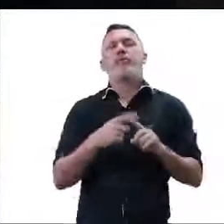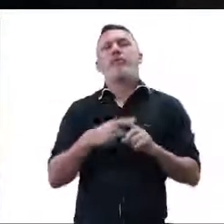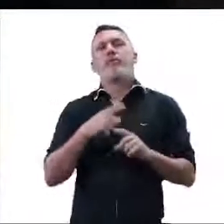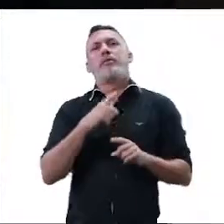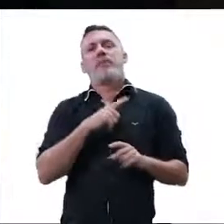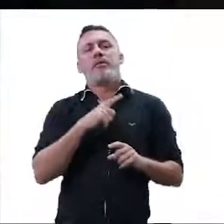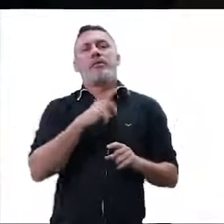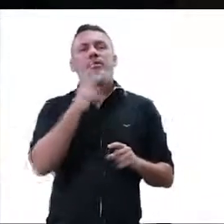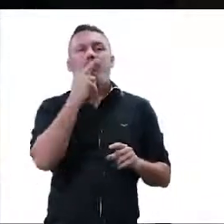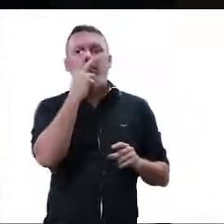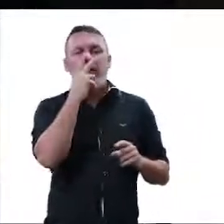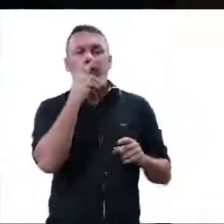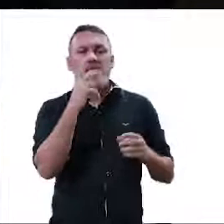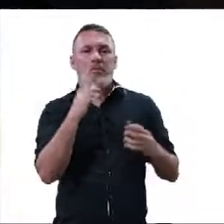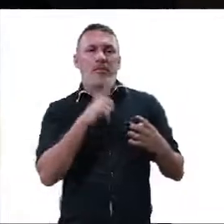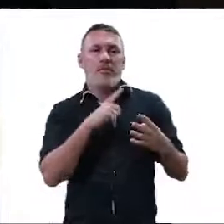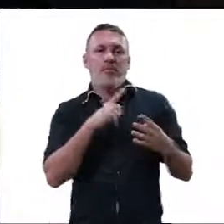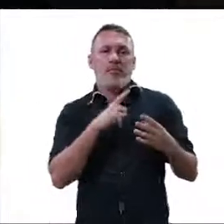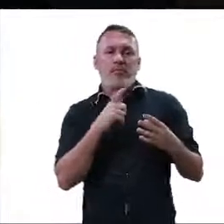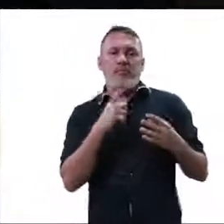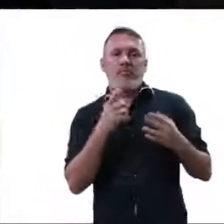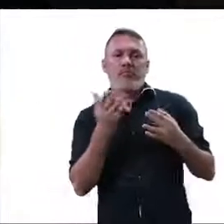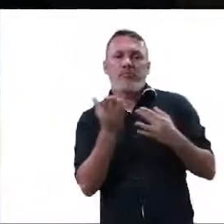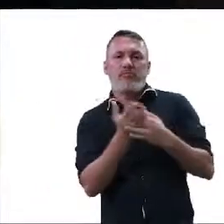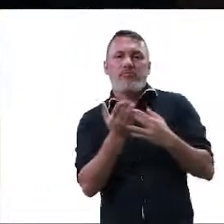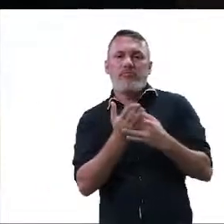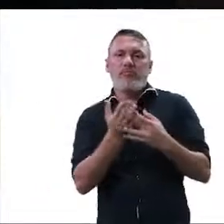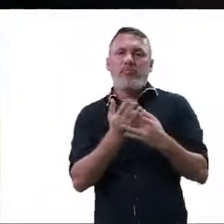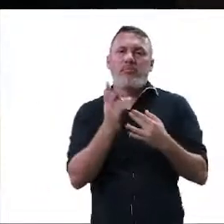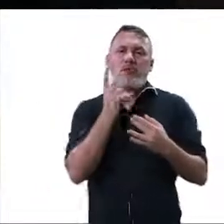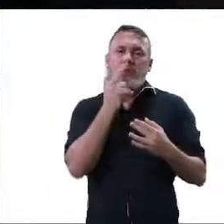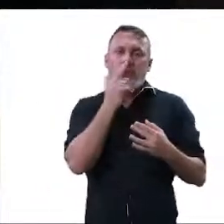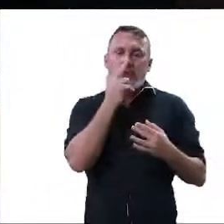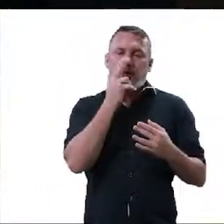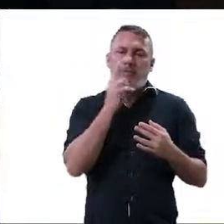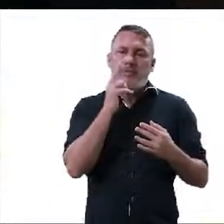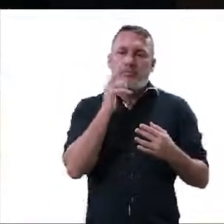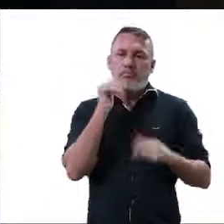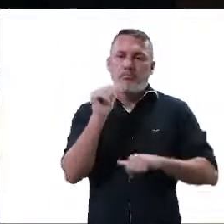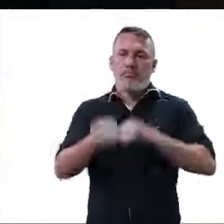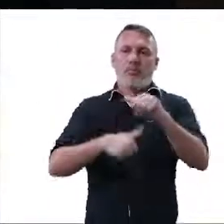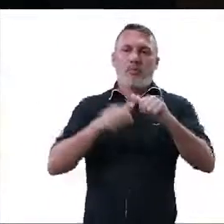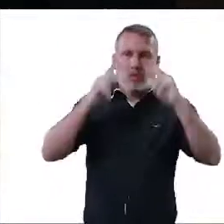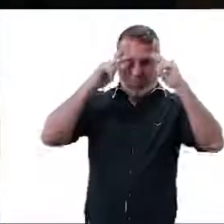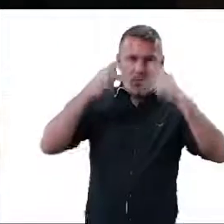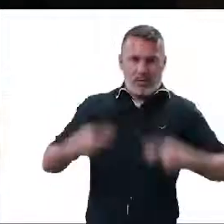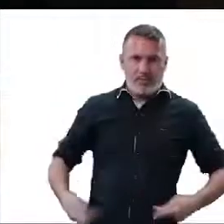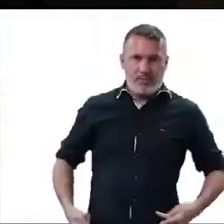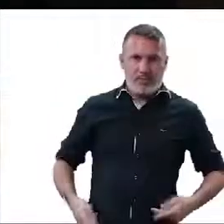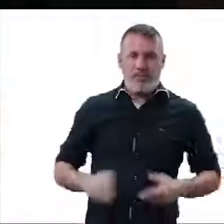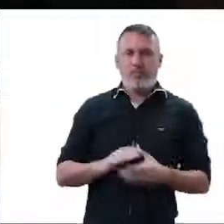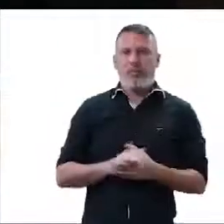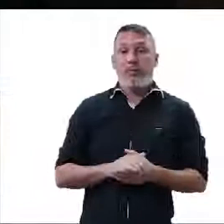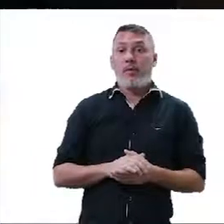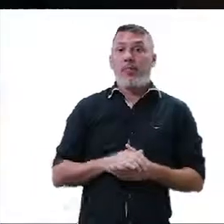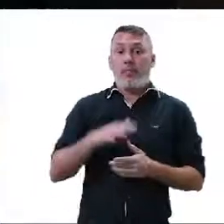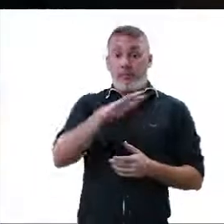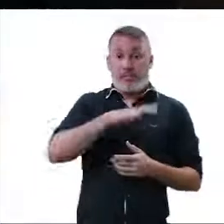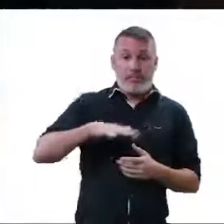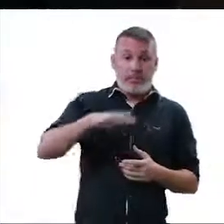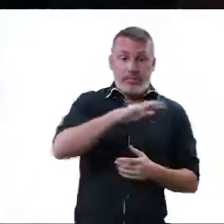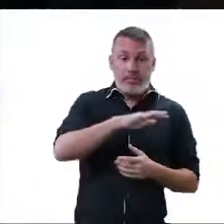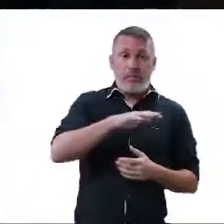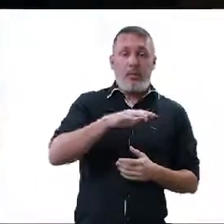estágio intermediário nesse processo de evolução do homem, certo? Então, o estágio metafísico